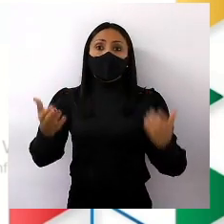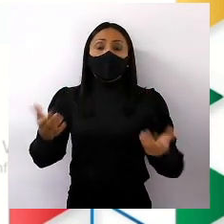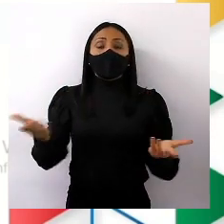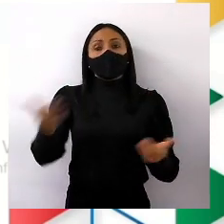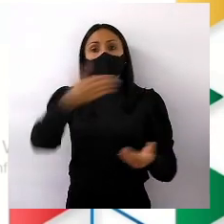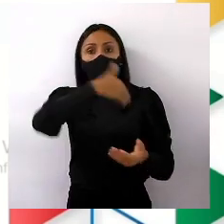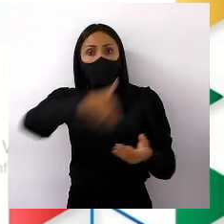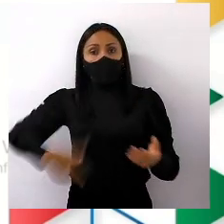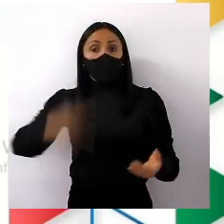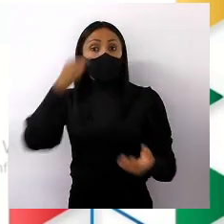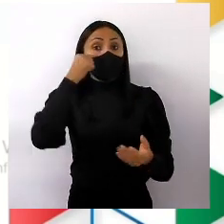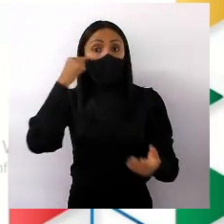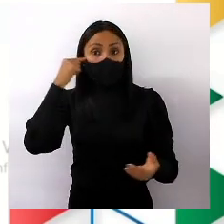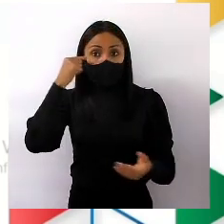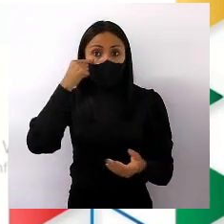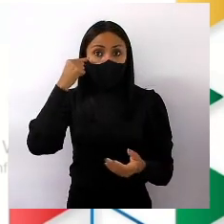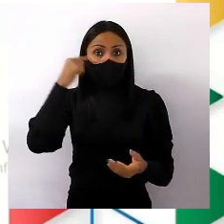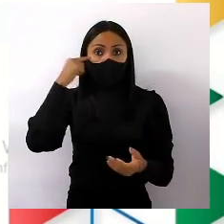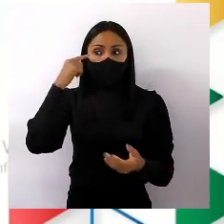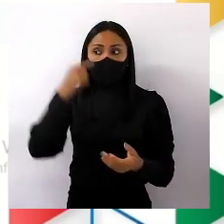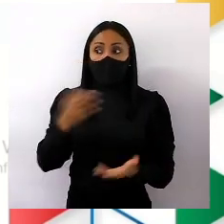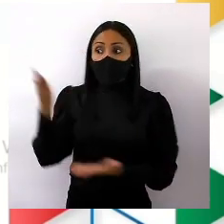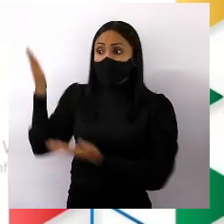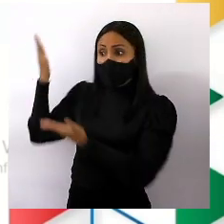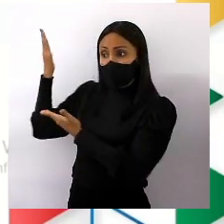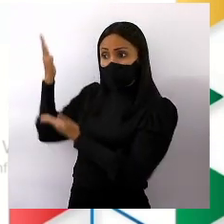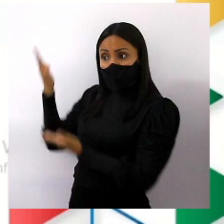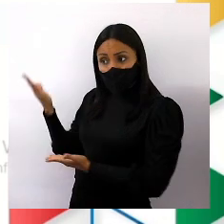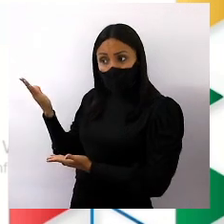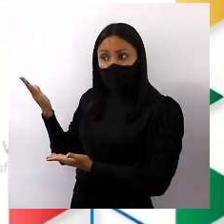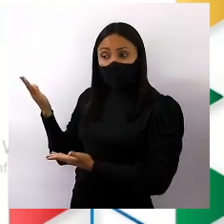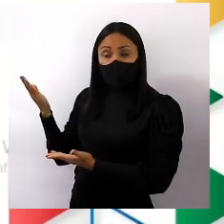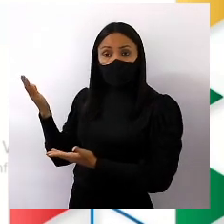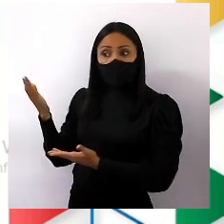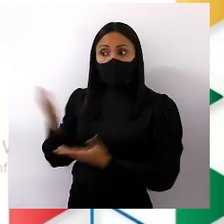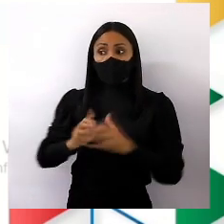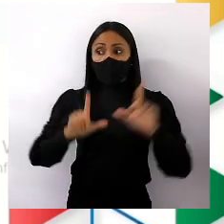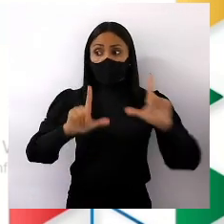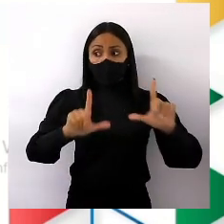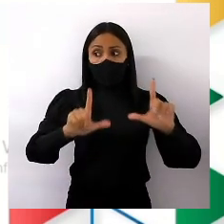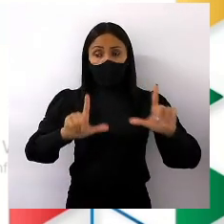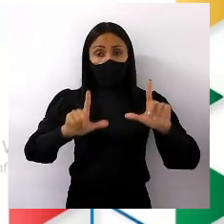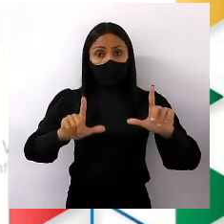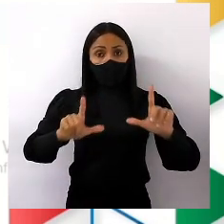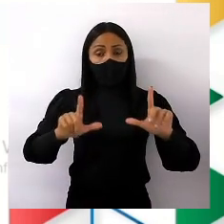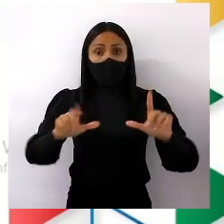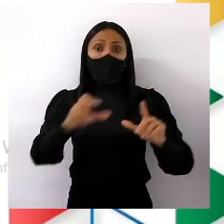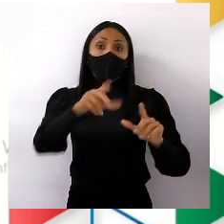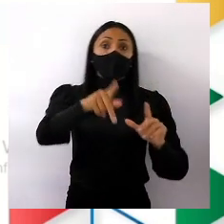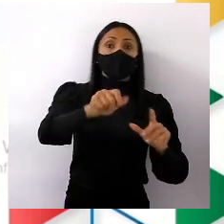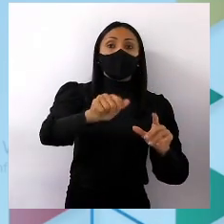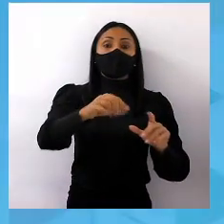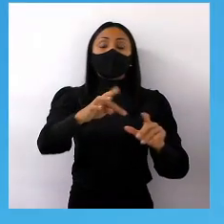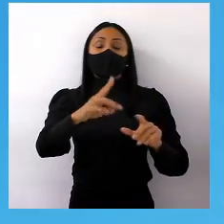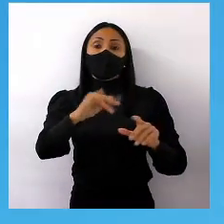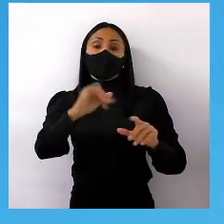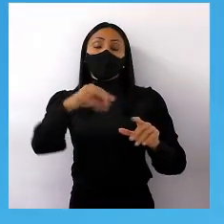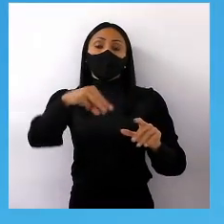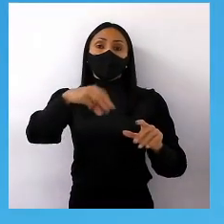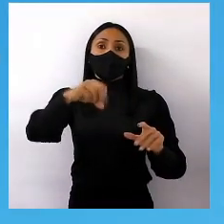Câmara, André recebe esse título, né, de Patrimônio Vivo de Pernambuco, é um título dado